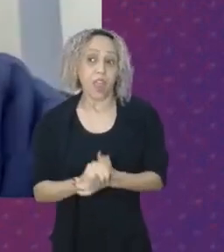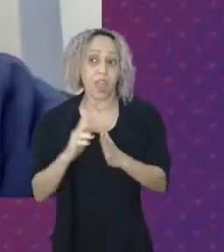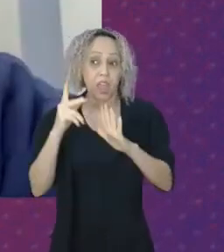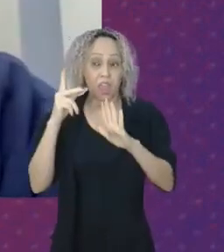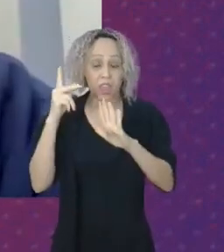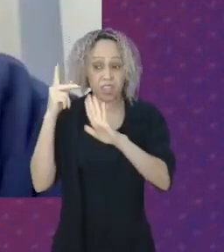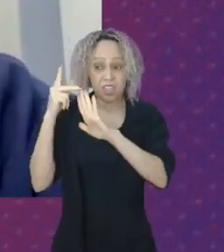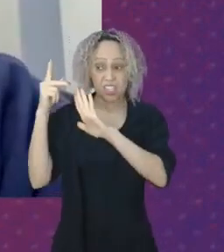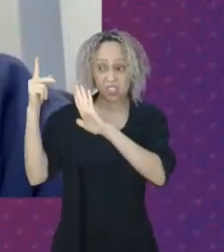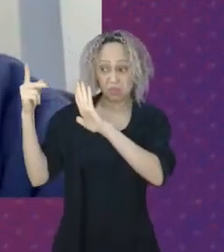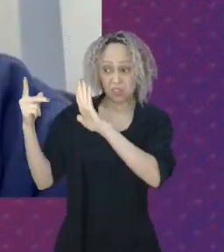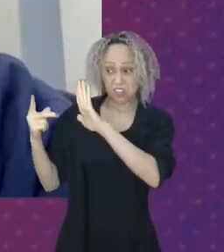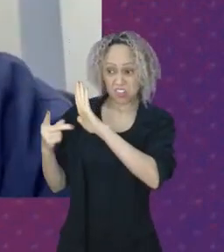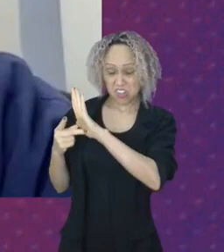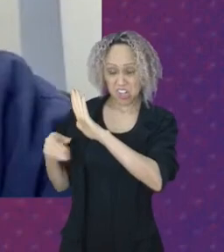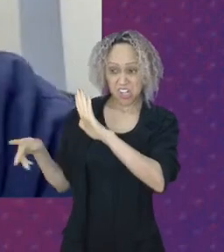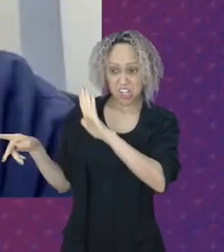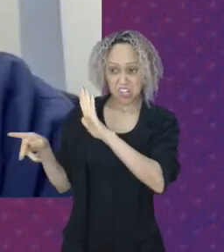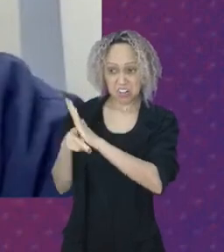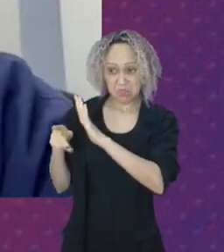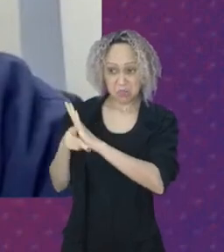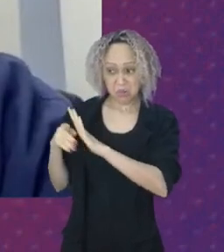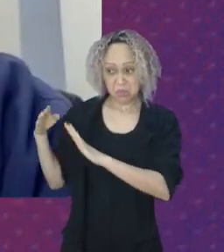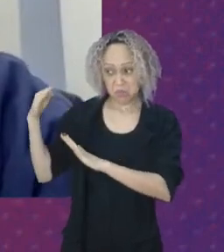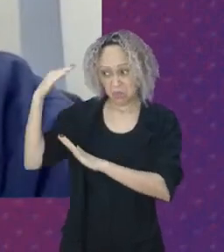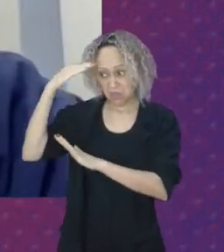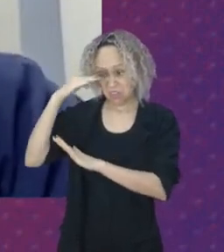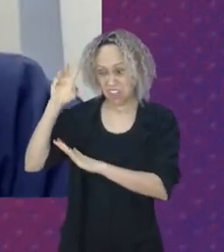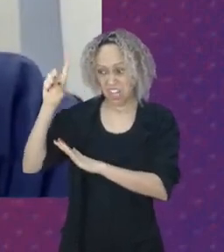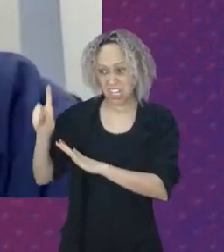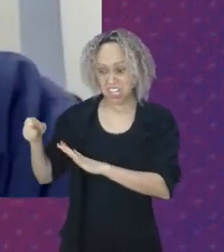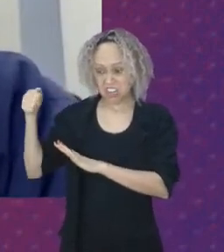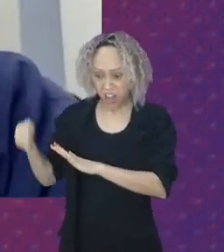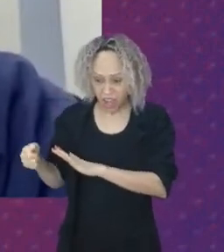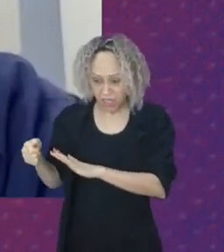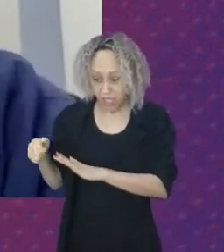derrotamos nas eleições, ela não acabou, ela está